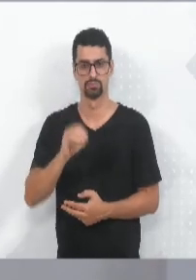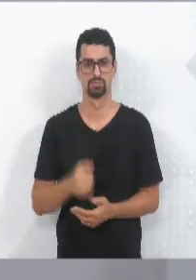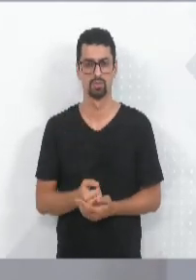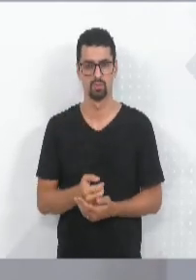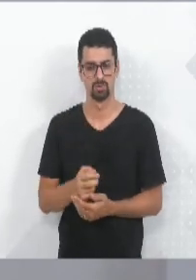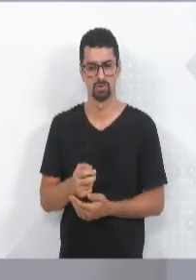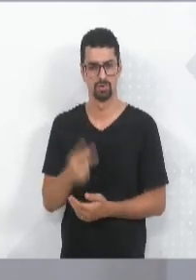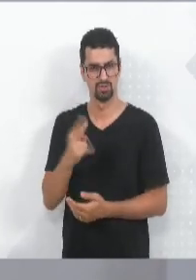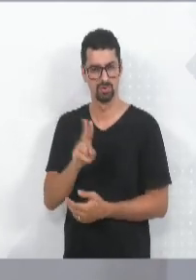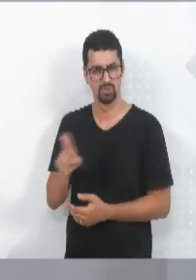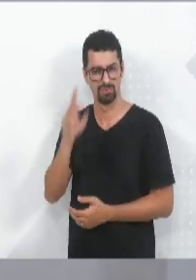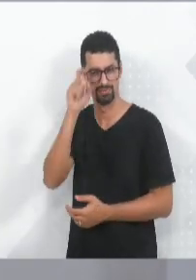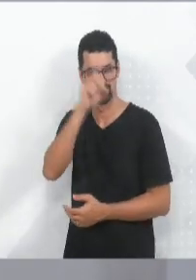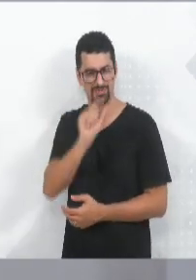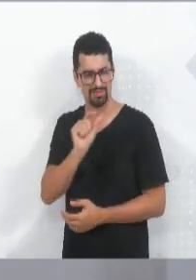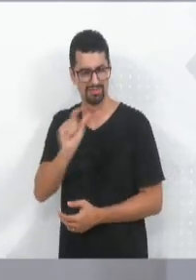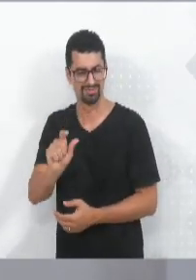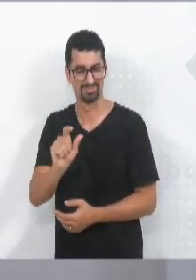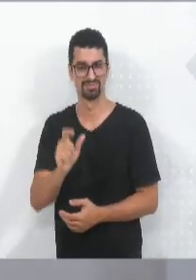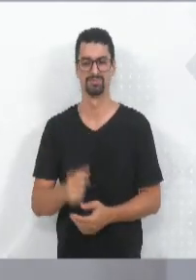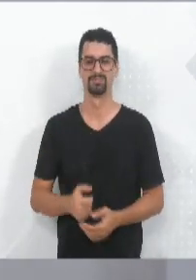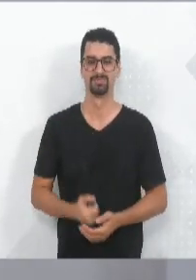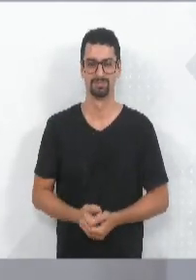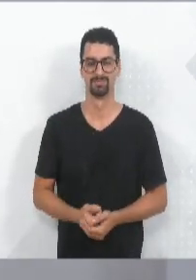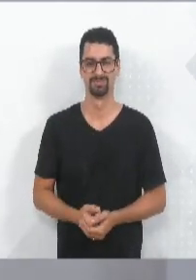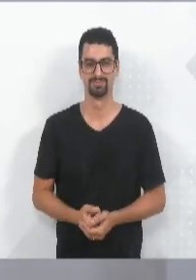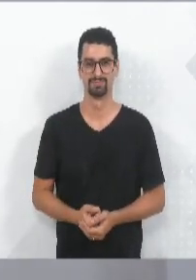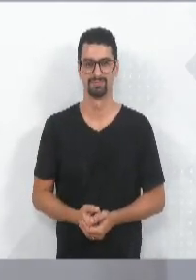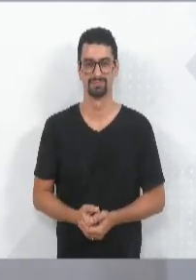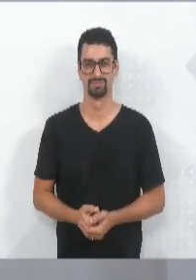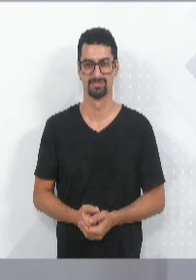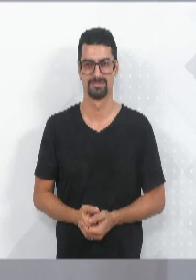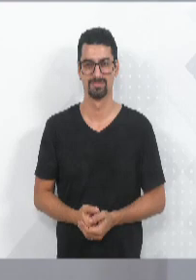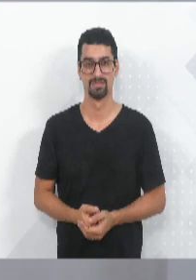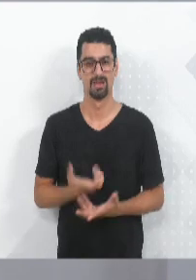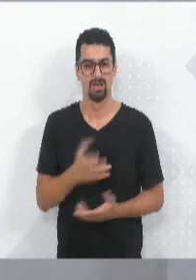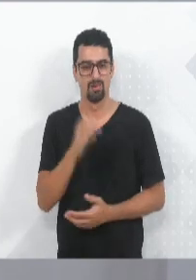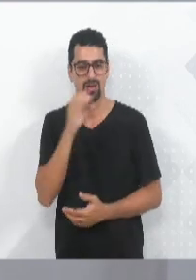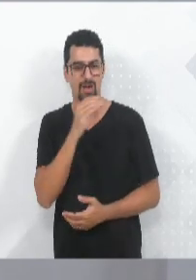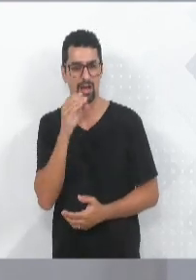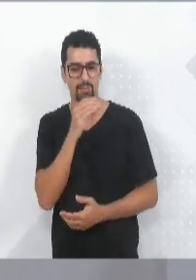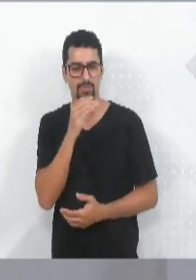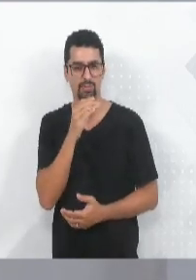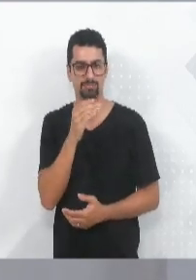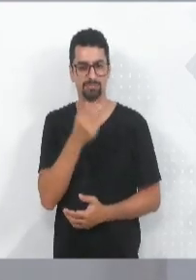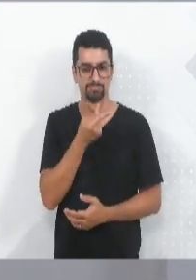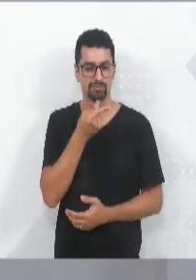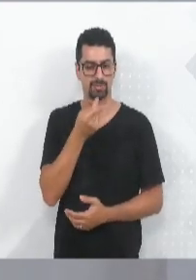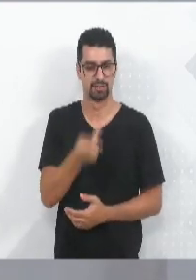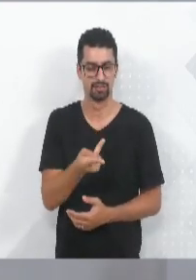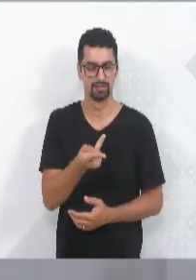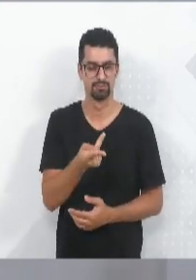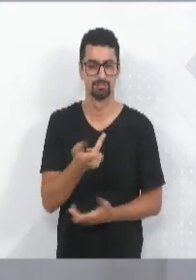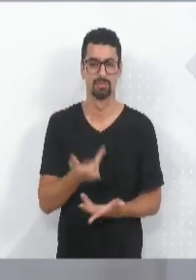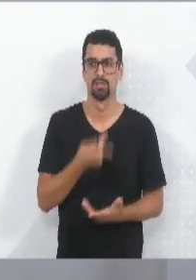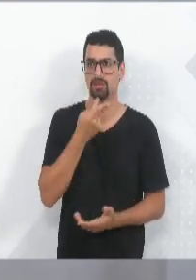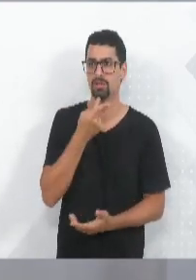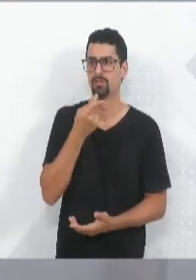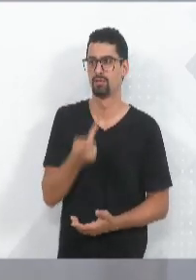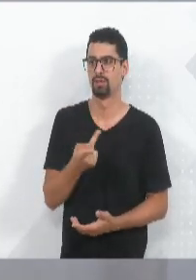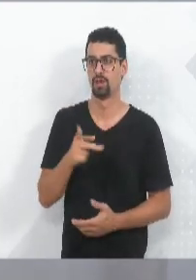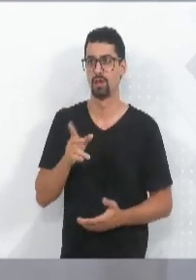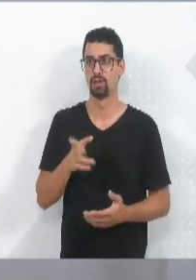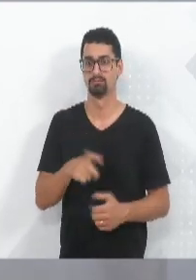pronuncia é isso quero dizer aqui também ser breve nas minhas palavras dizer que essa